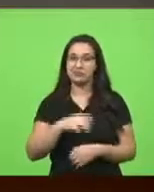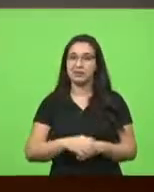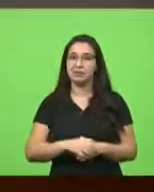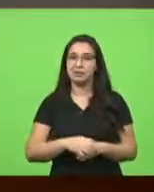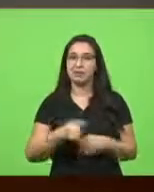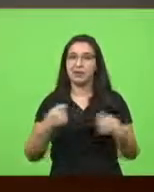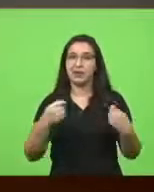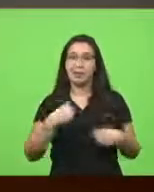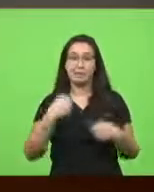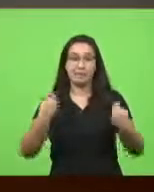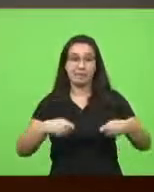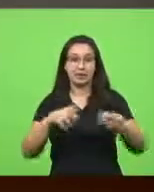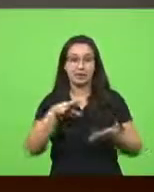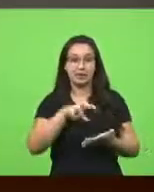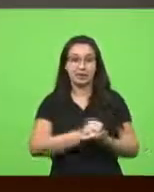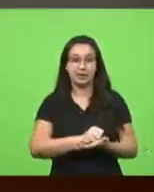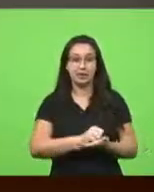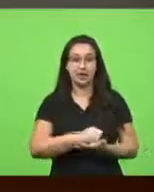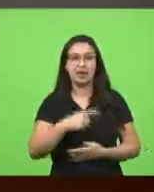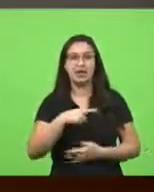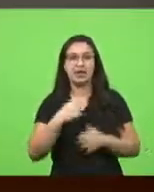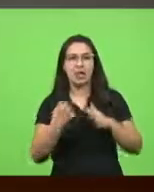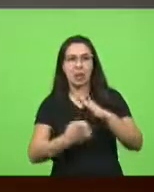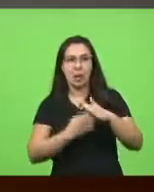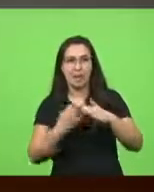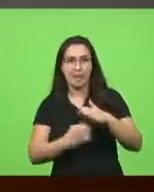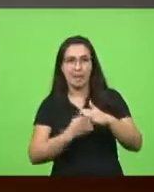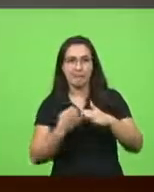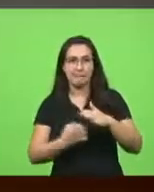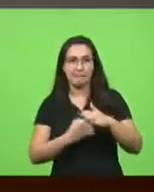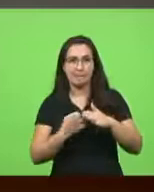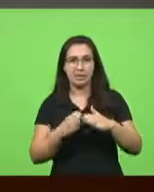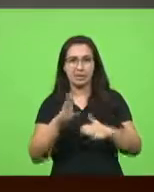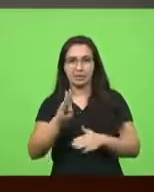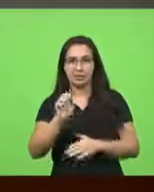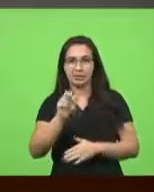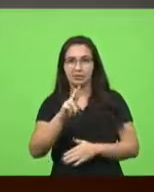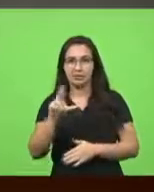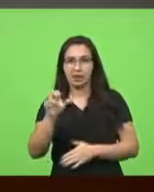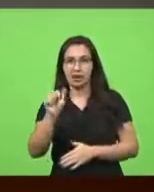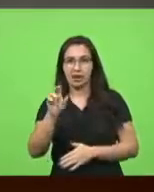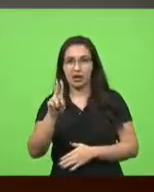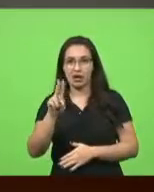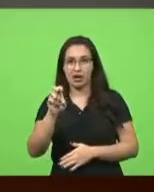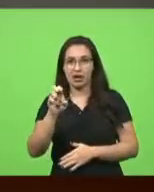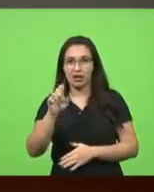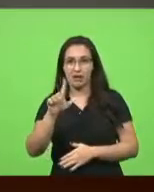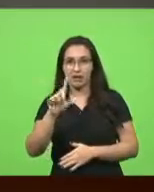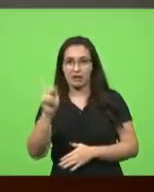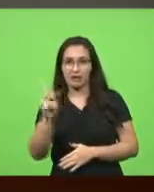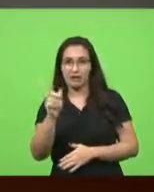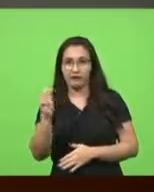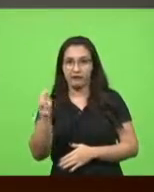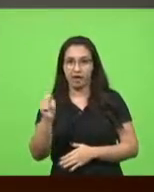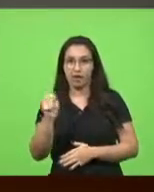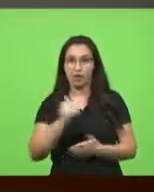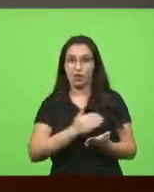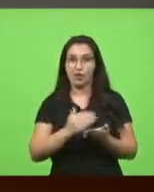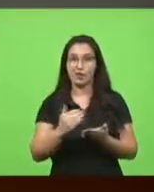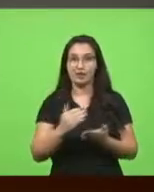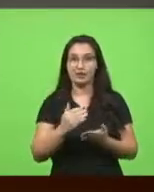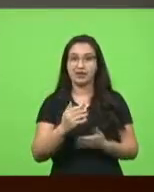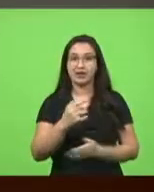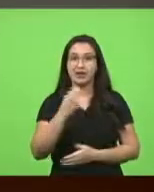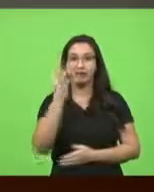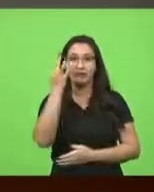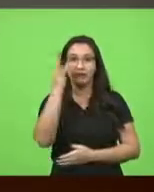esse registro. Tem uma empresa de Barra Velha que estava desde fevereiro de 2019 atrás de uma